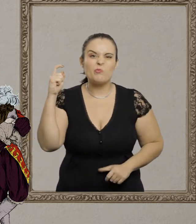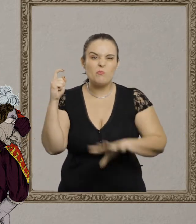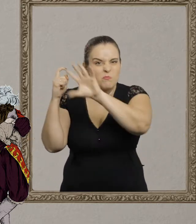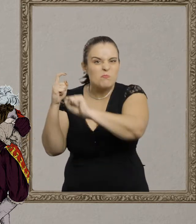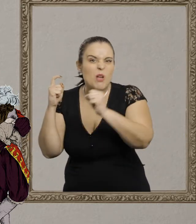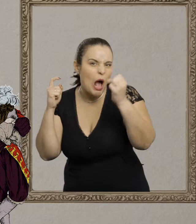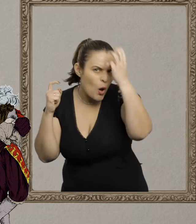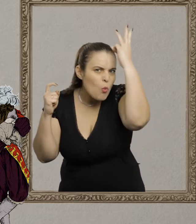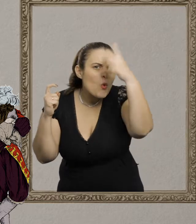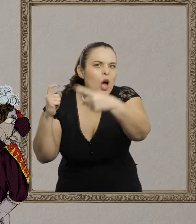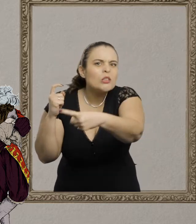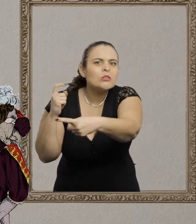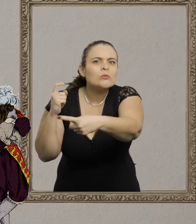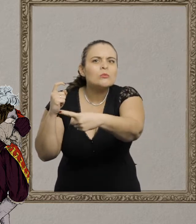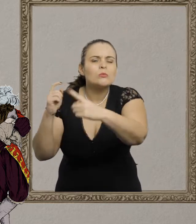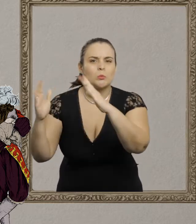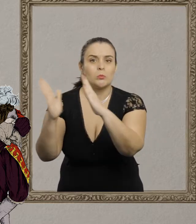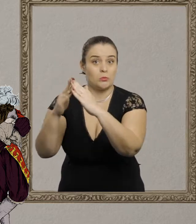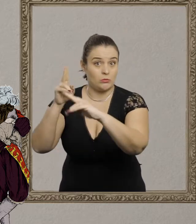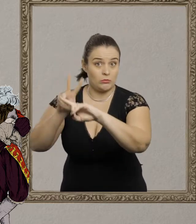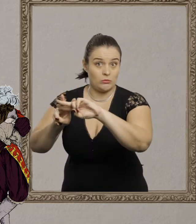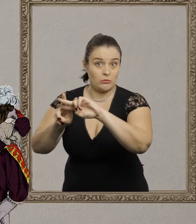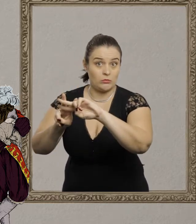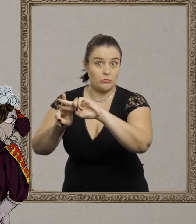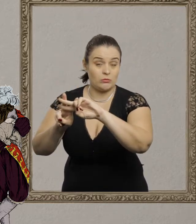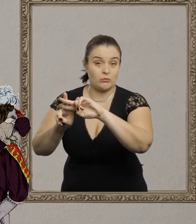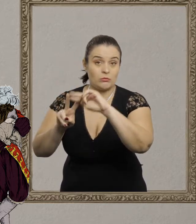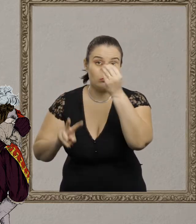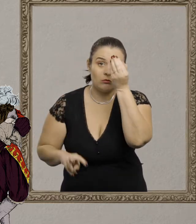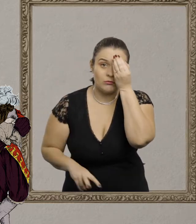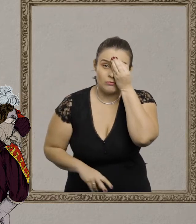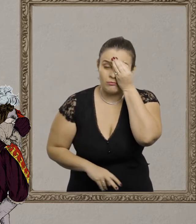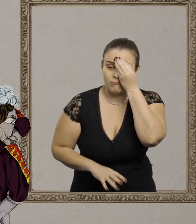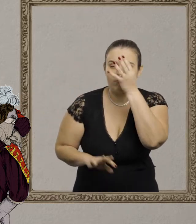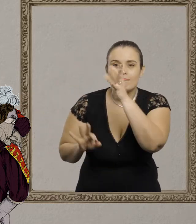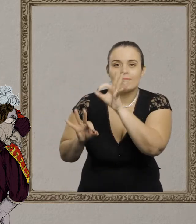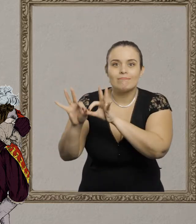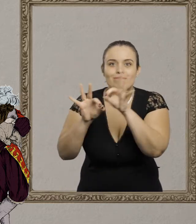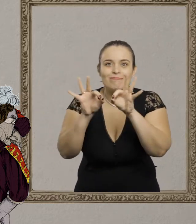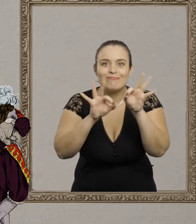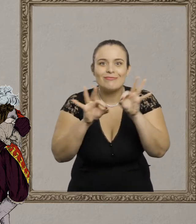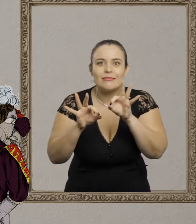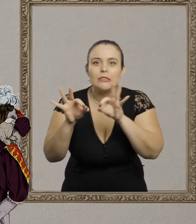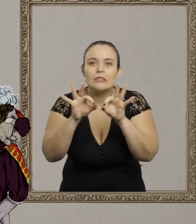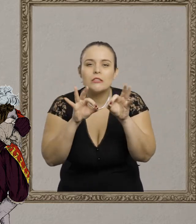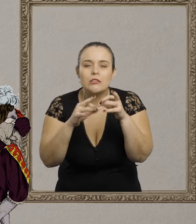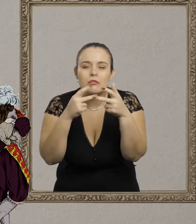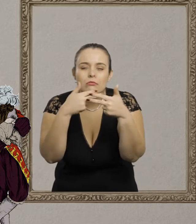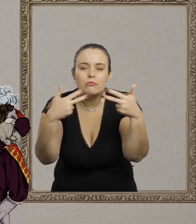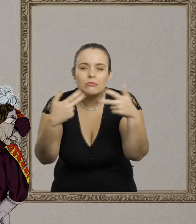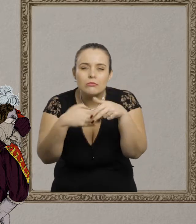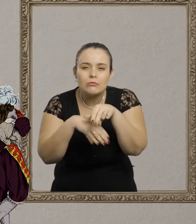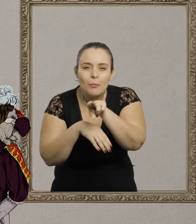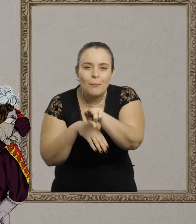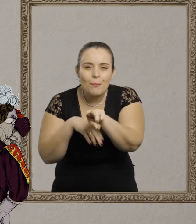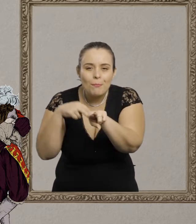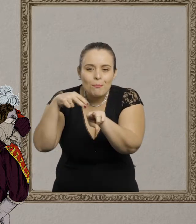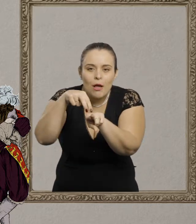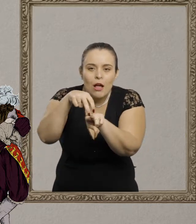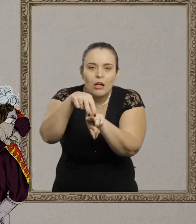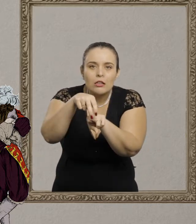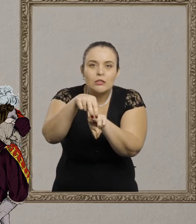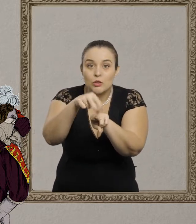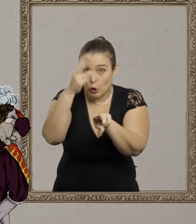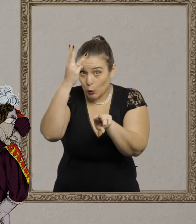mandou buscar a Wendy, que estava presa na casinha. Os piratas começaram a preparar a prancha e trouxeram a